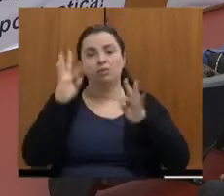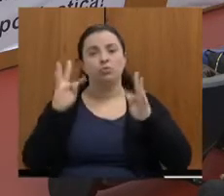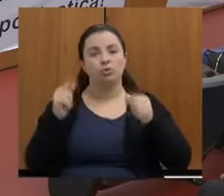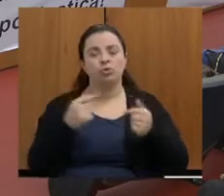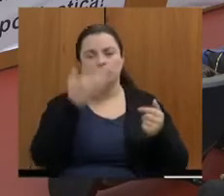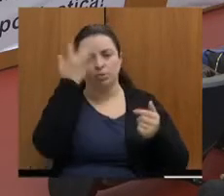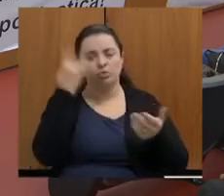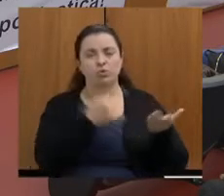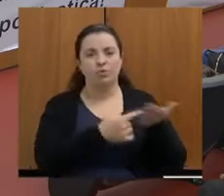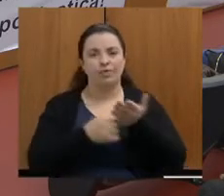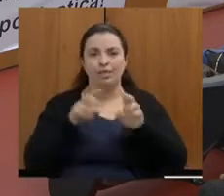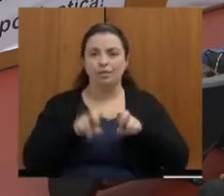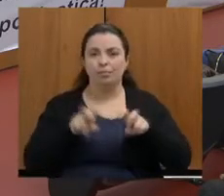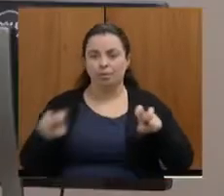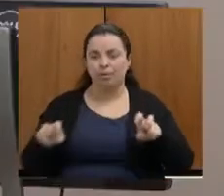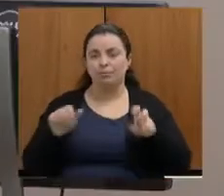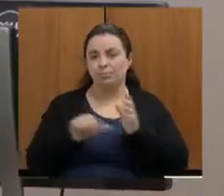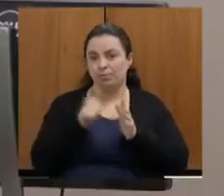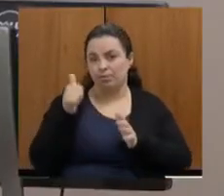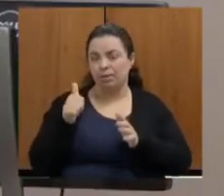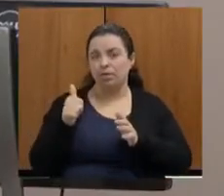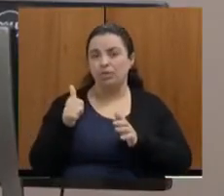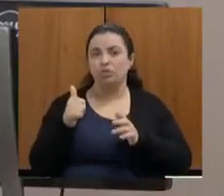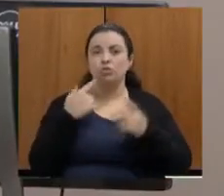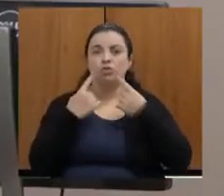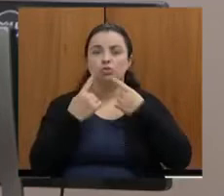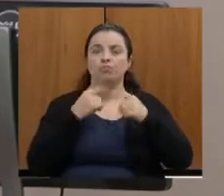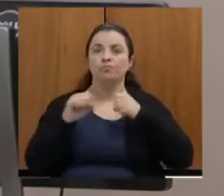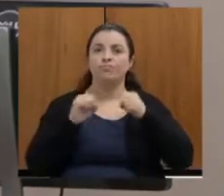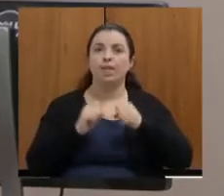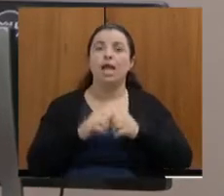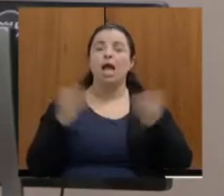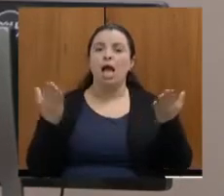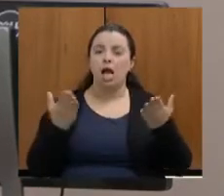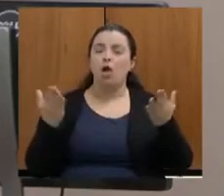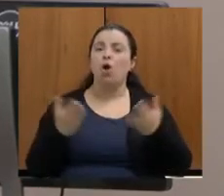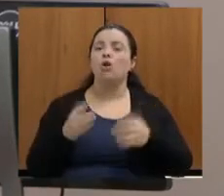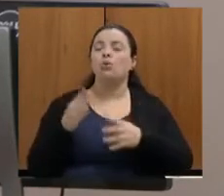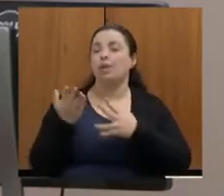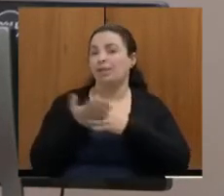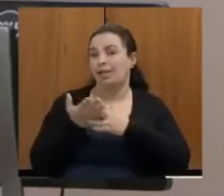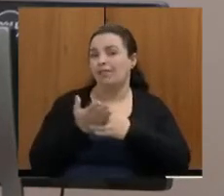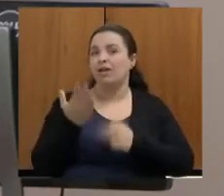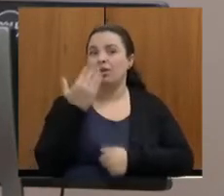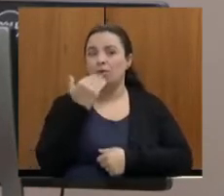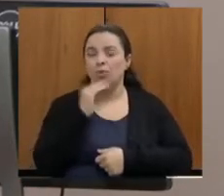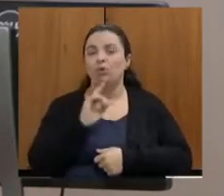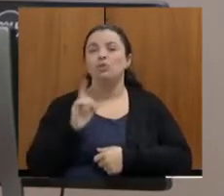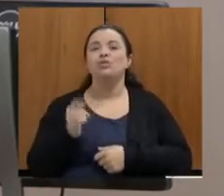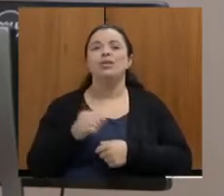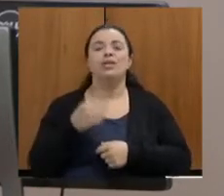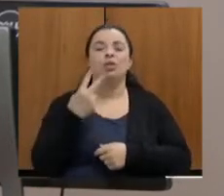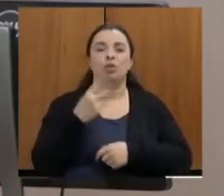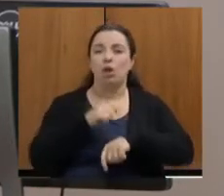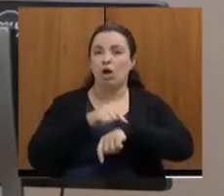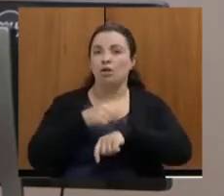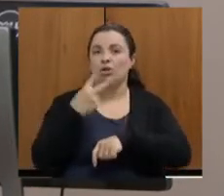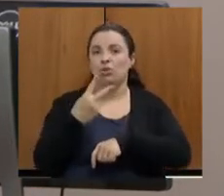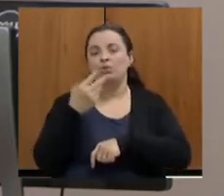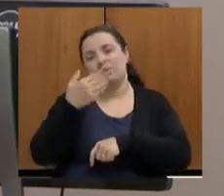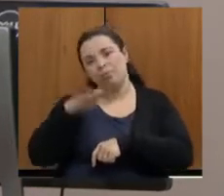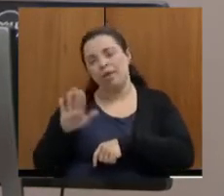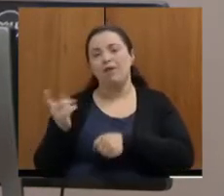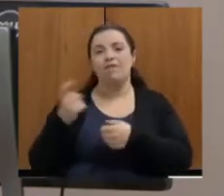trabalho nesse momento então faremos uma pausa para o almoço e retornaremos às 14 e 30 para dar continuidade a